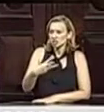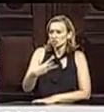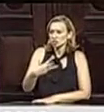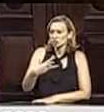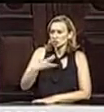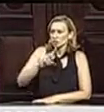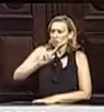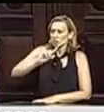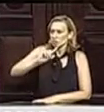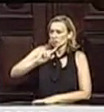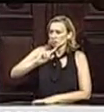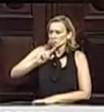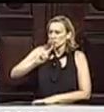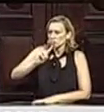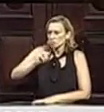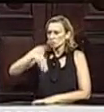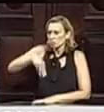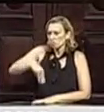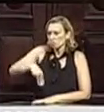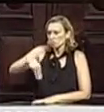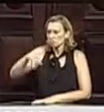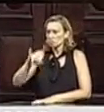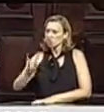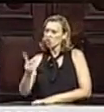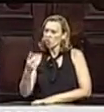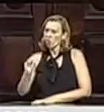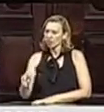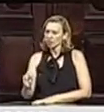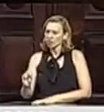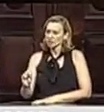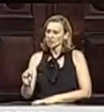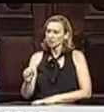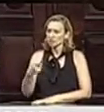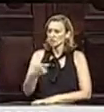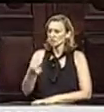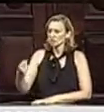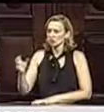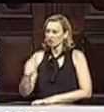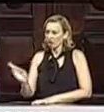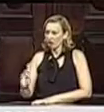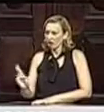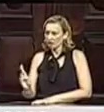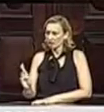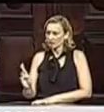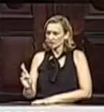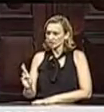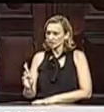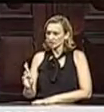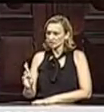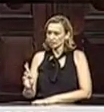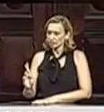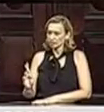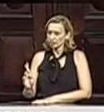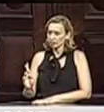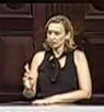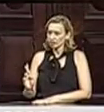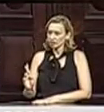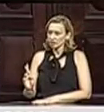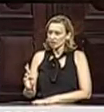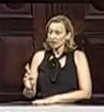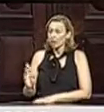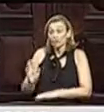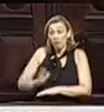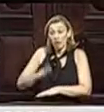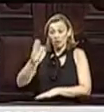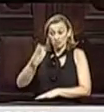reais. Então, o lance vencedor em relação ao segundo foi da ordem de 3 bilhões e 200 a